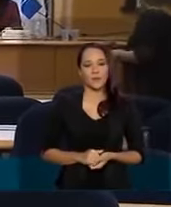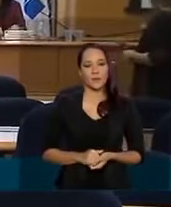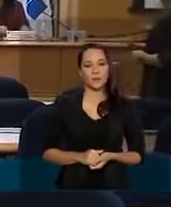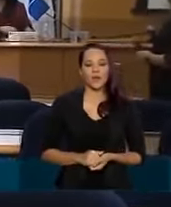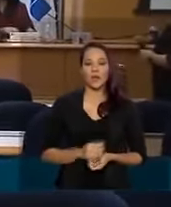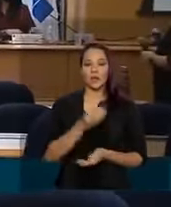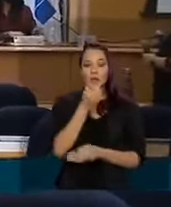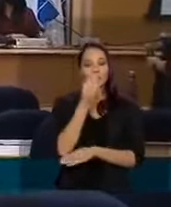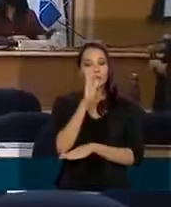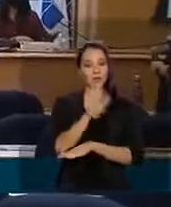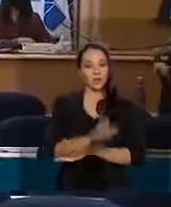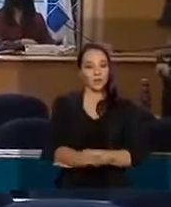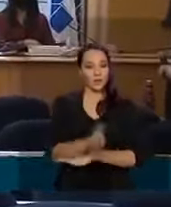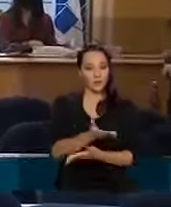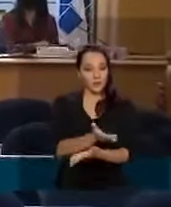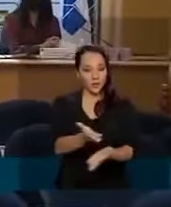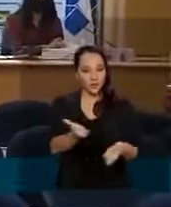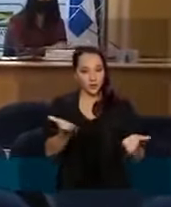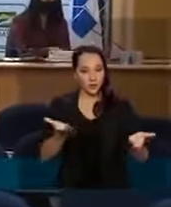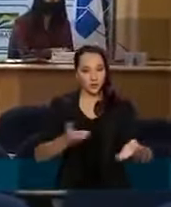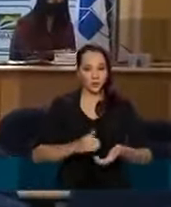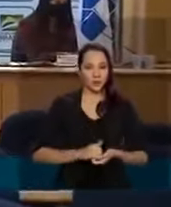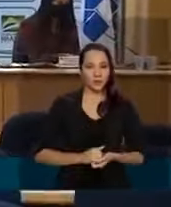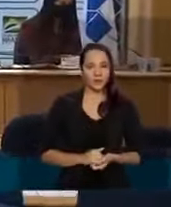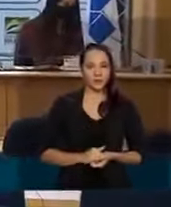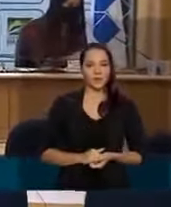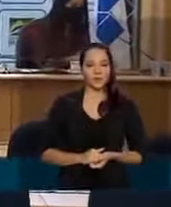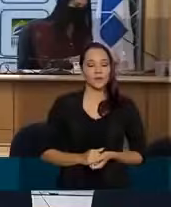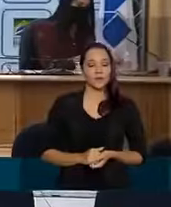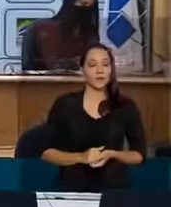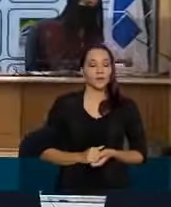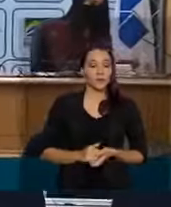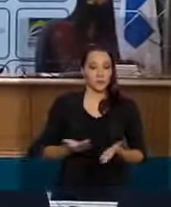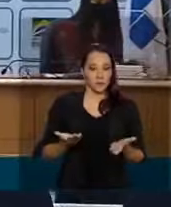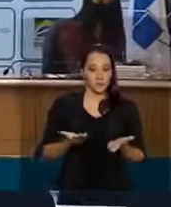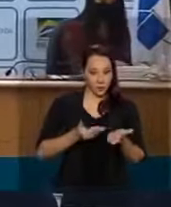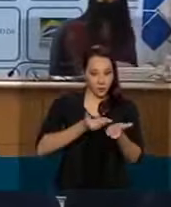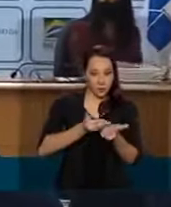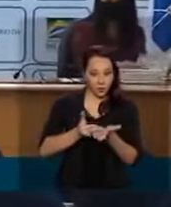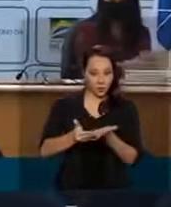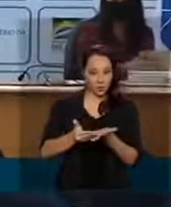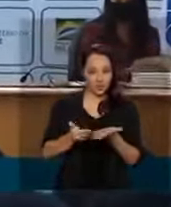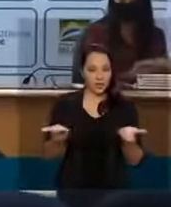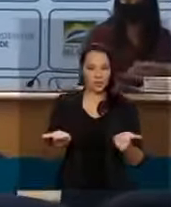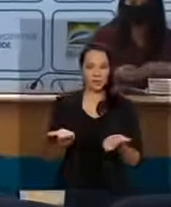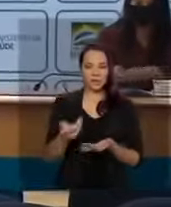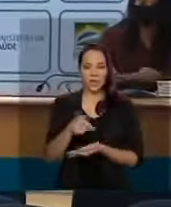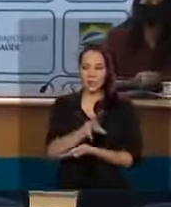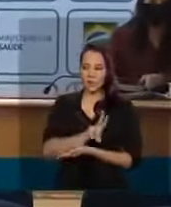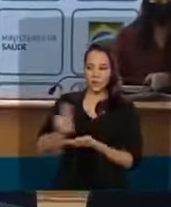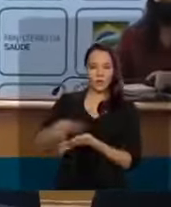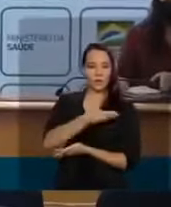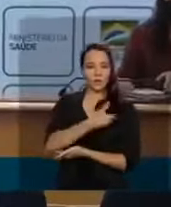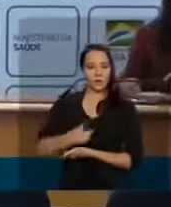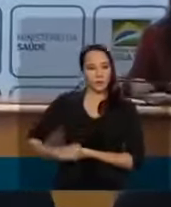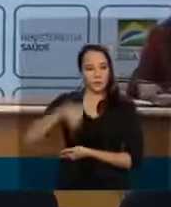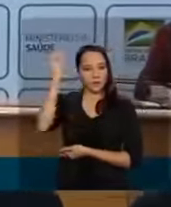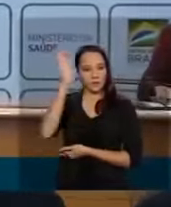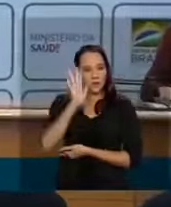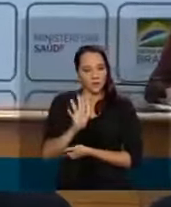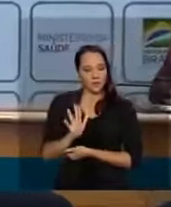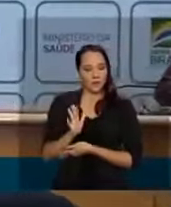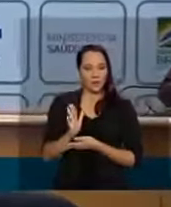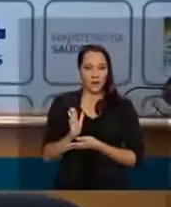Boa tarde a todos e a todas. Em primeiro lugar, em nome do governo brasileiro,